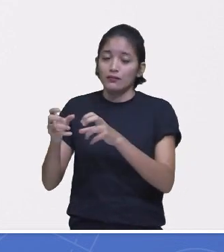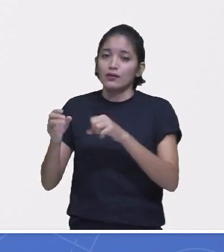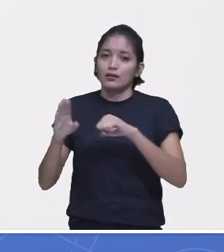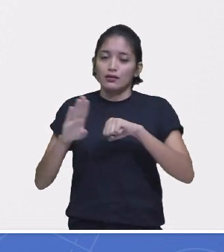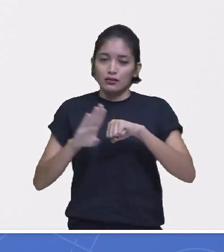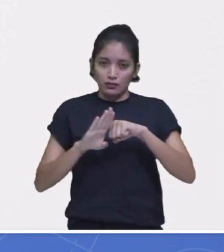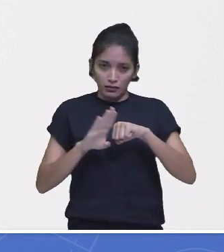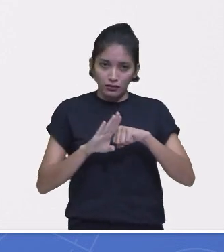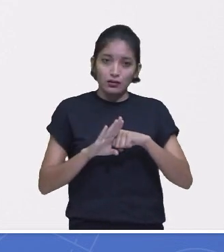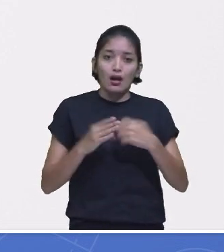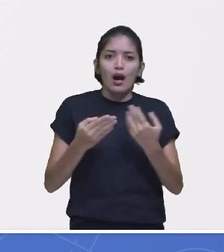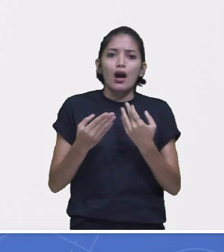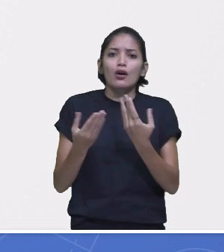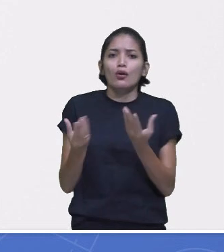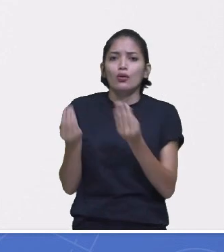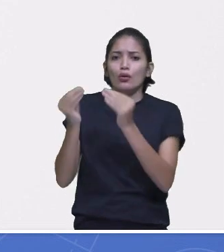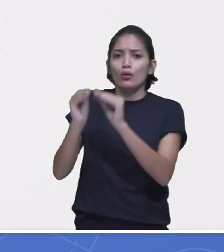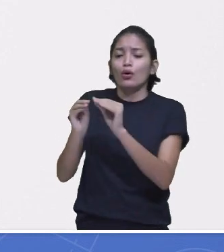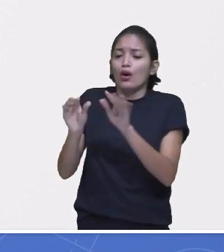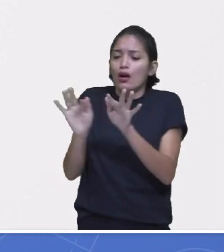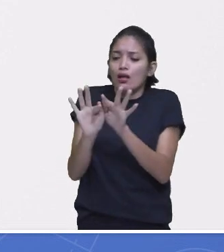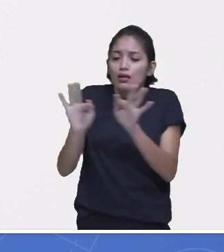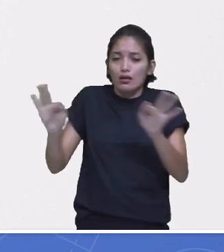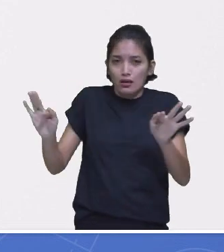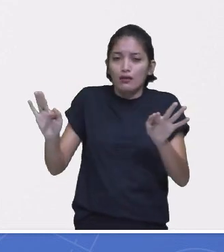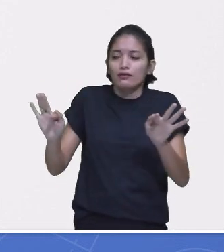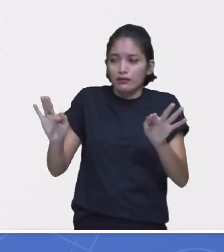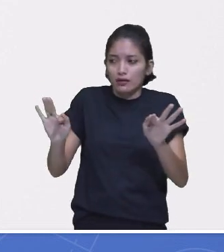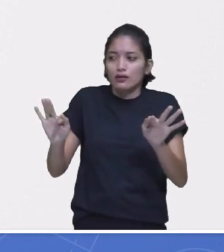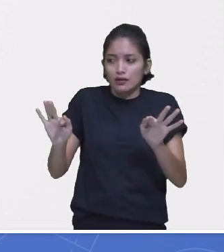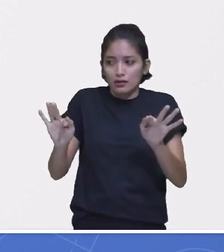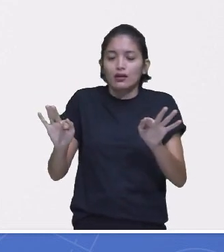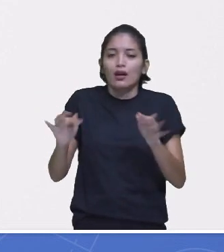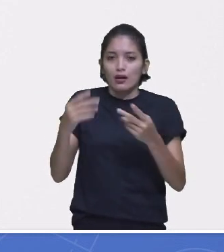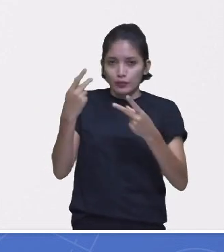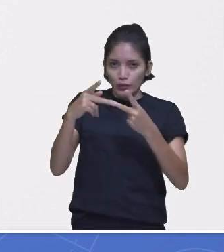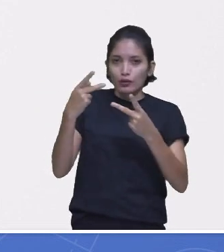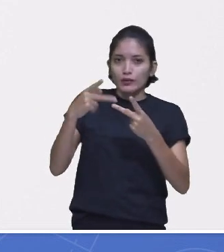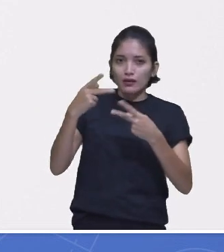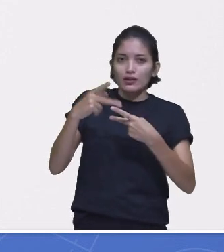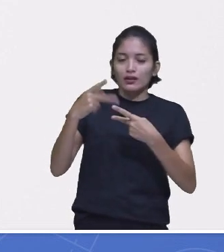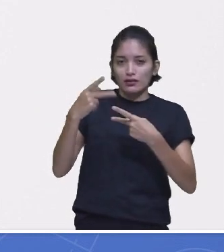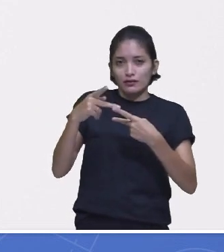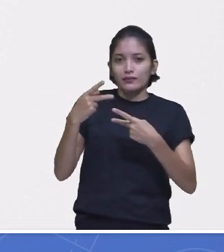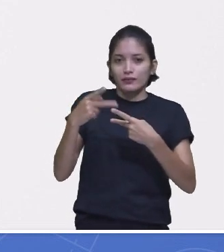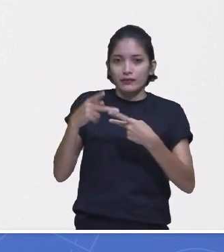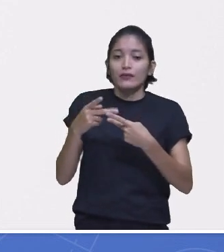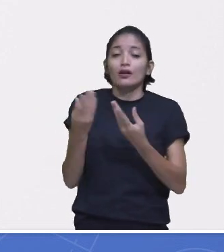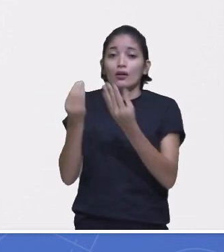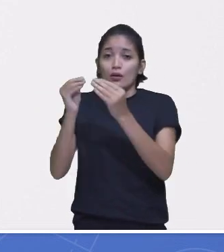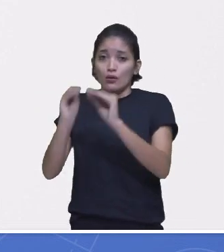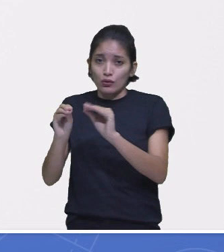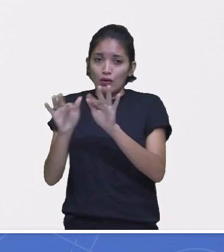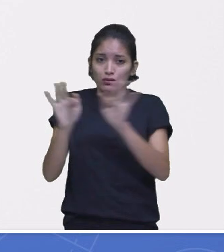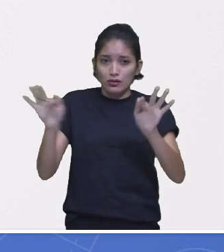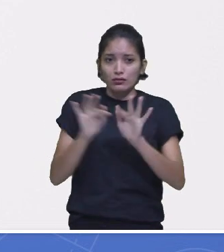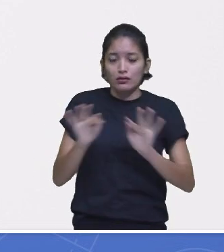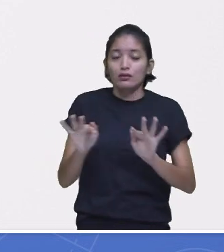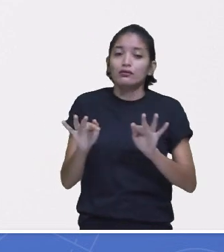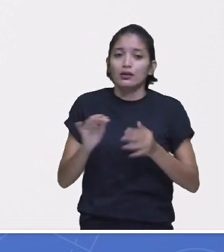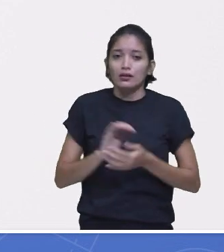e complete as seguintes frases com os verbos irregulares, no presente do indicativo.